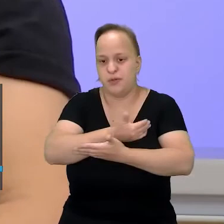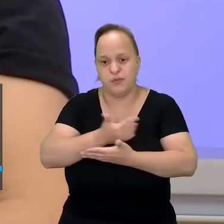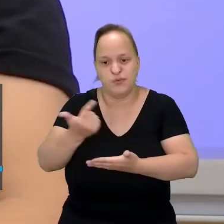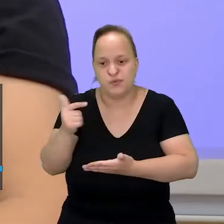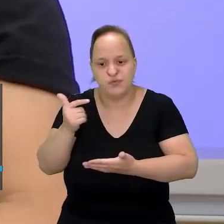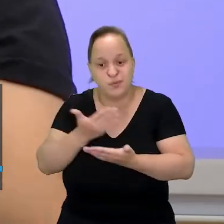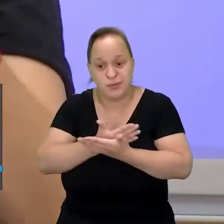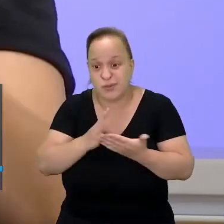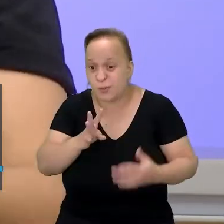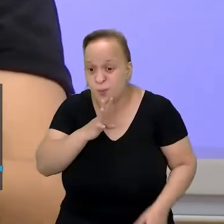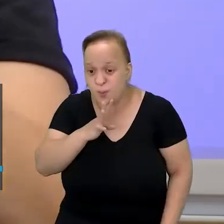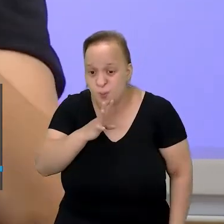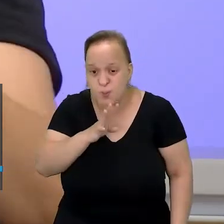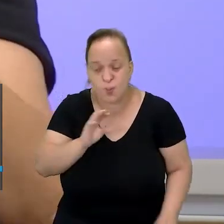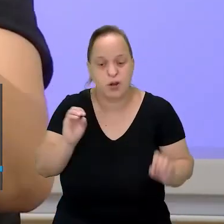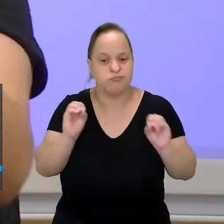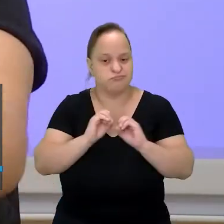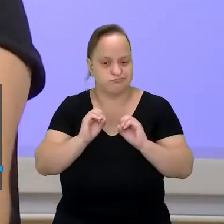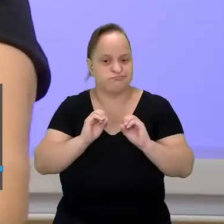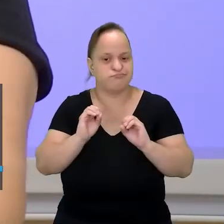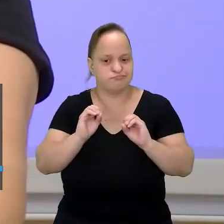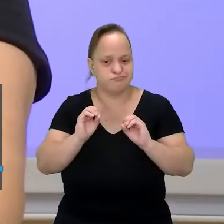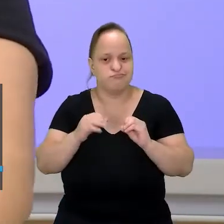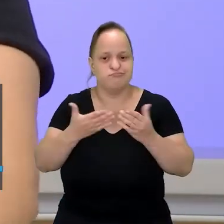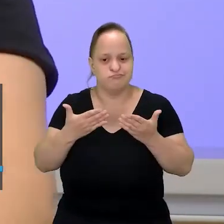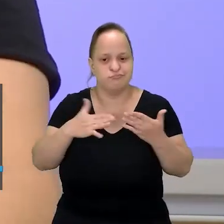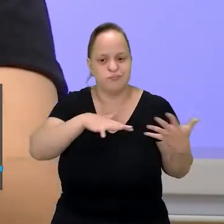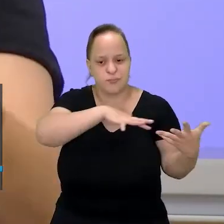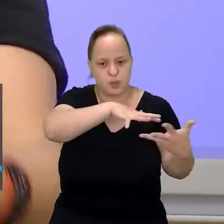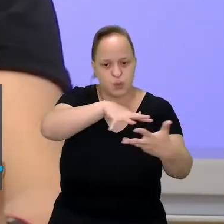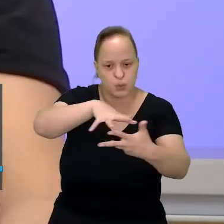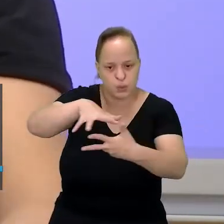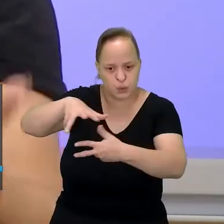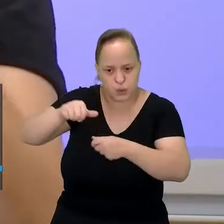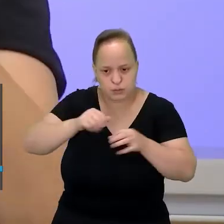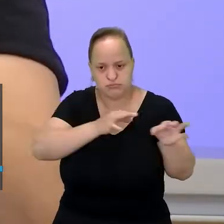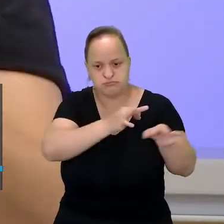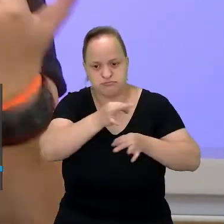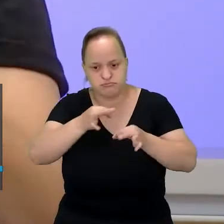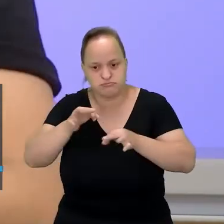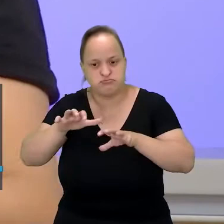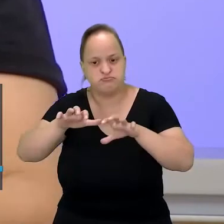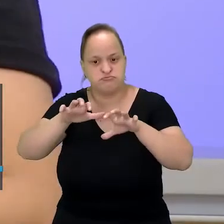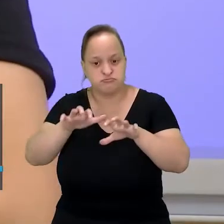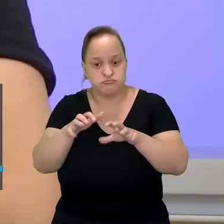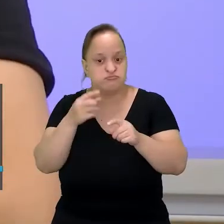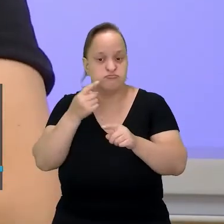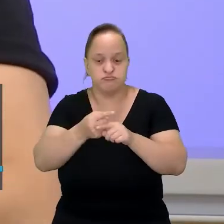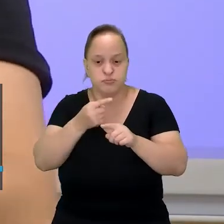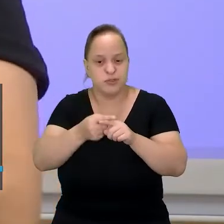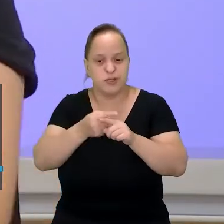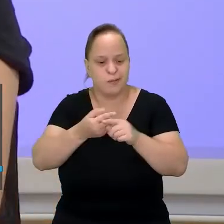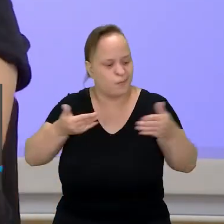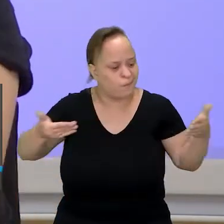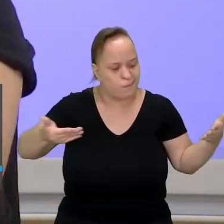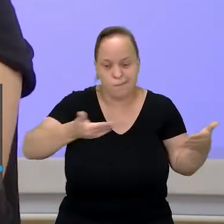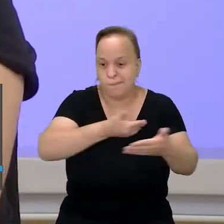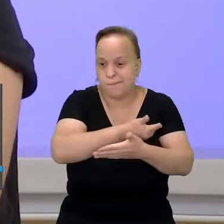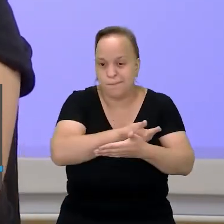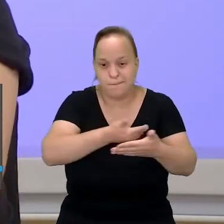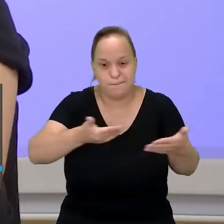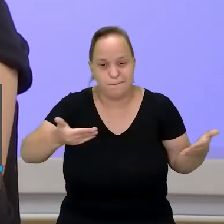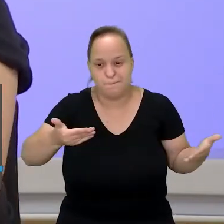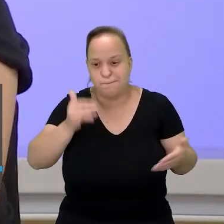Então, querendo ou não, hoje o mundo tem essa configuração também por causa que uma das maiores trocas que a gente teve foi a de